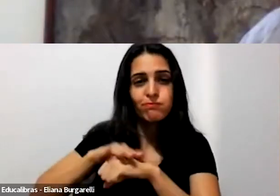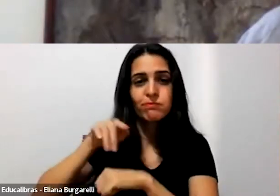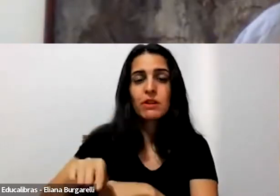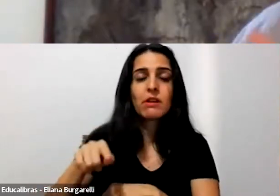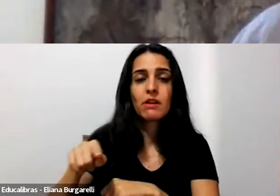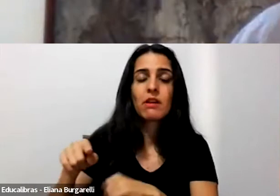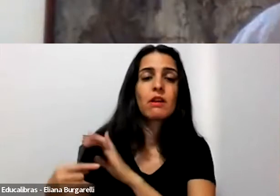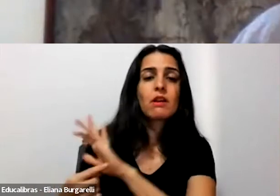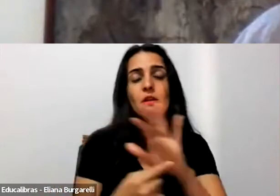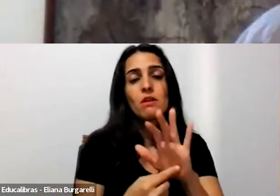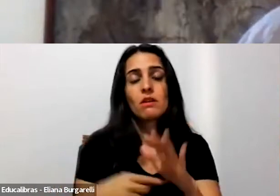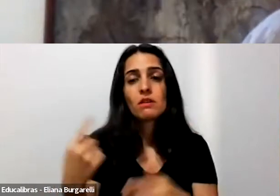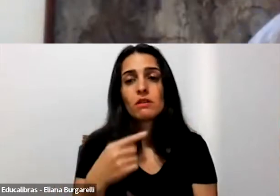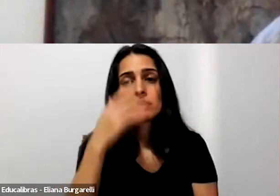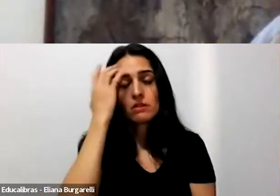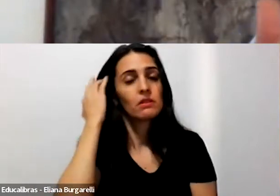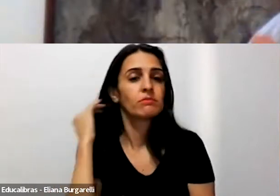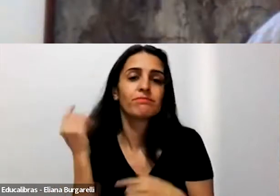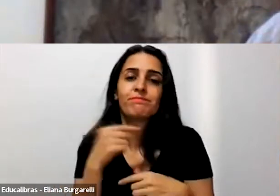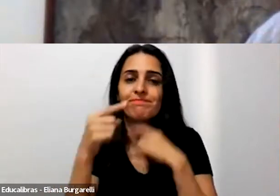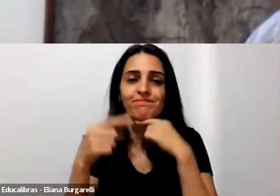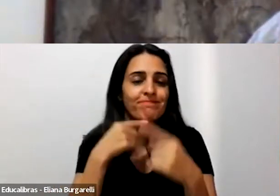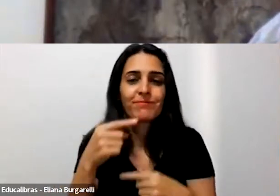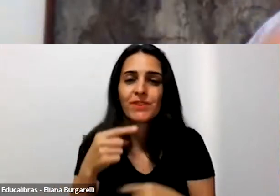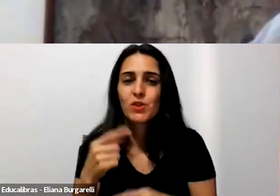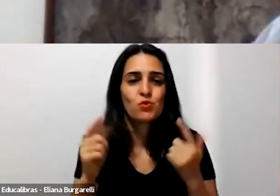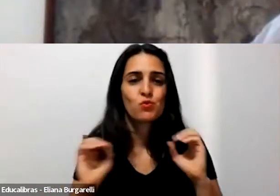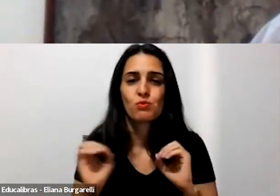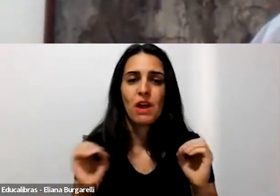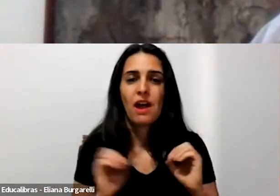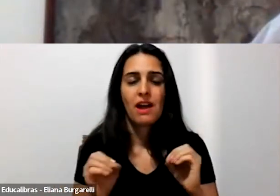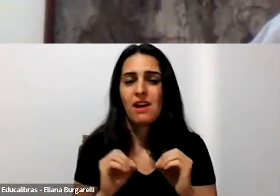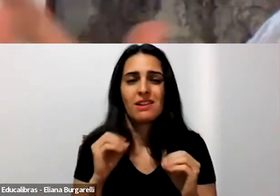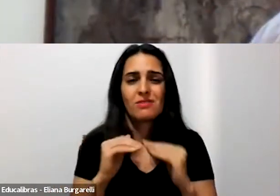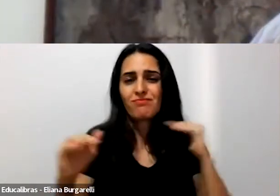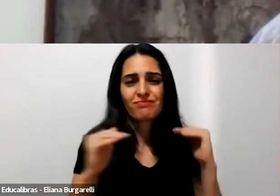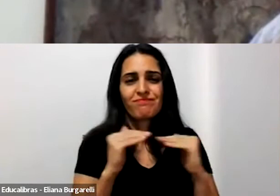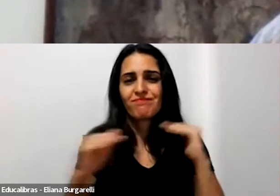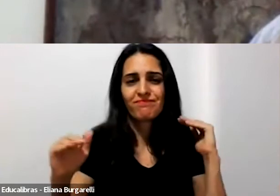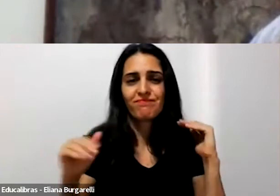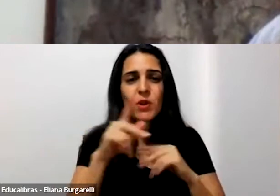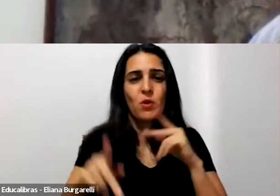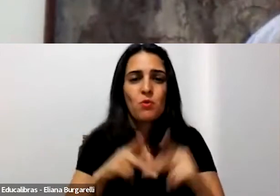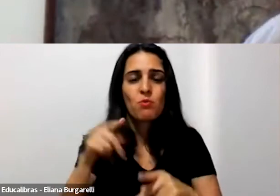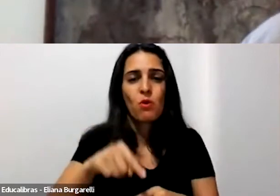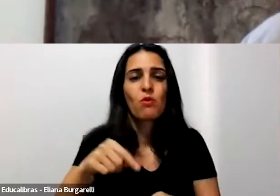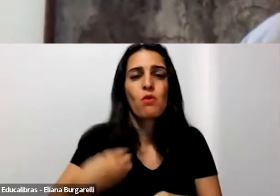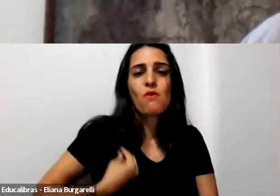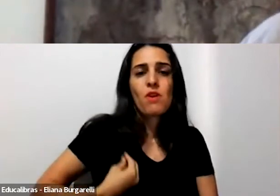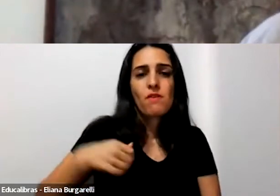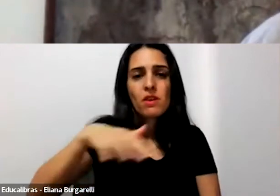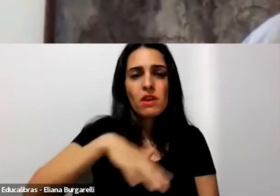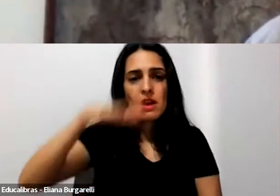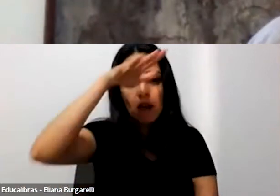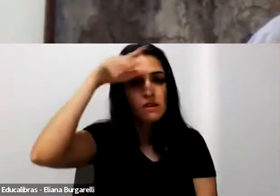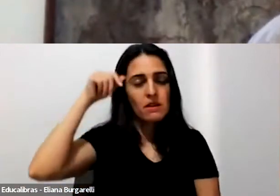para mim, indizíveis, insustentáveis, incoerentes e inaceitáveis para a população que vive na Amazônia, que é da ordem de 25 milhões